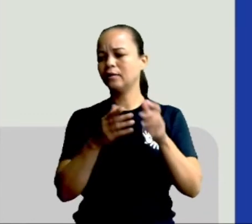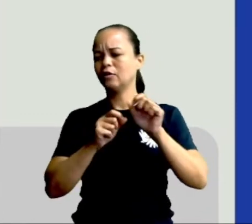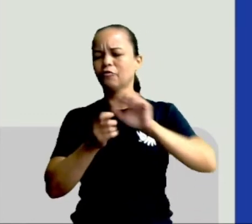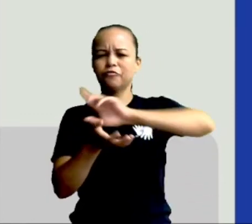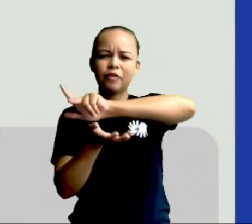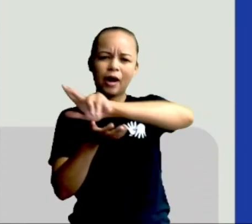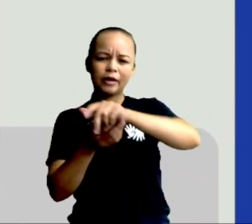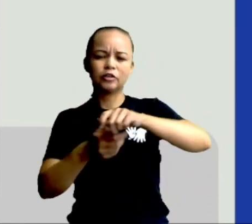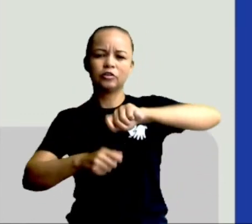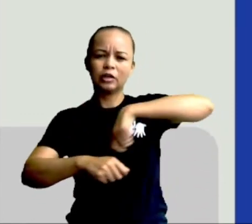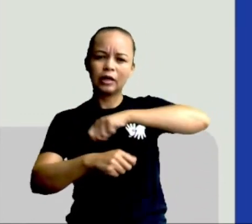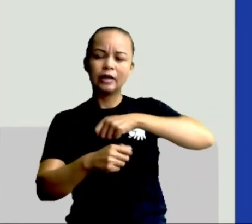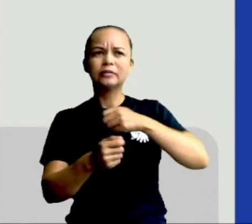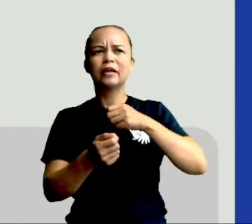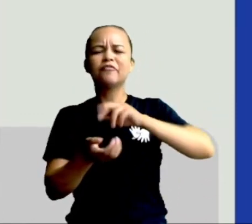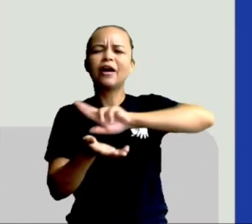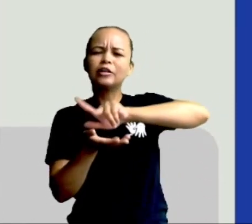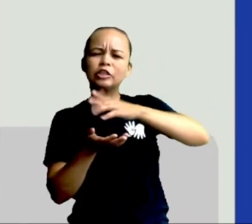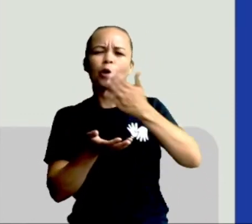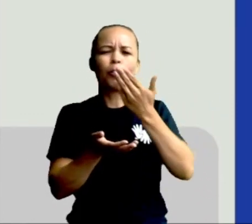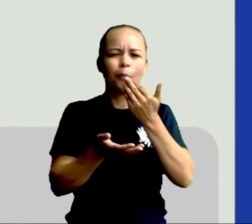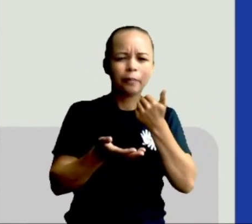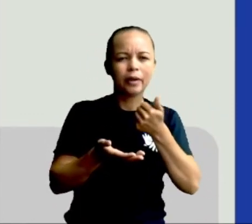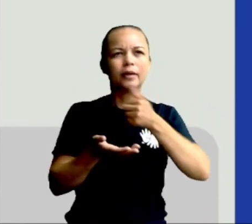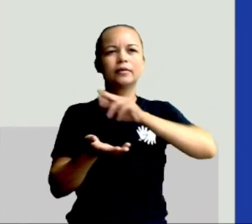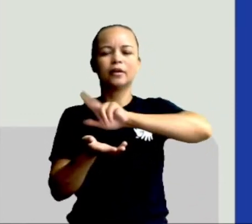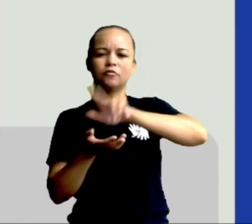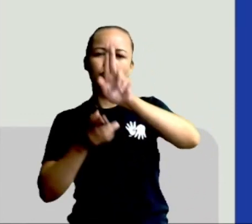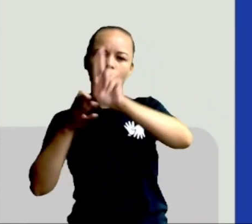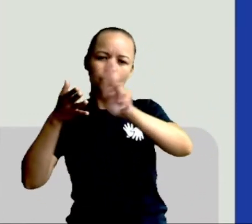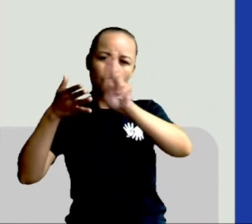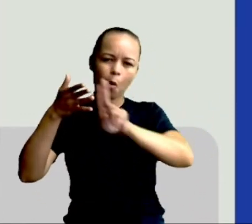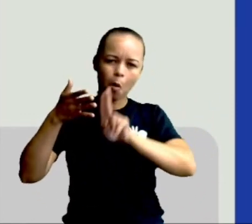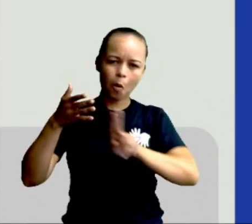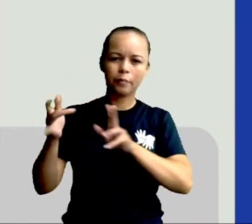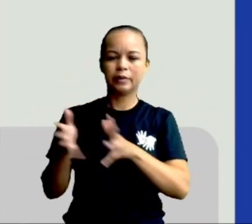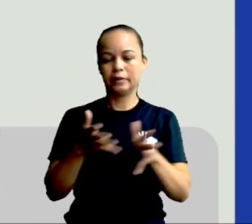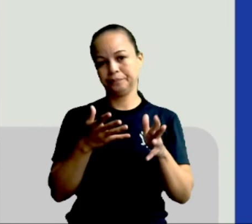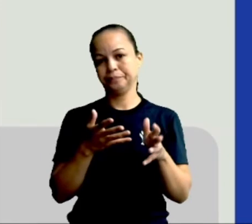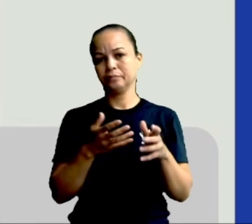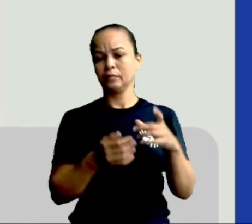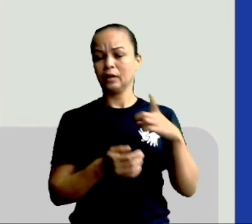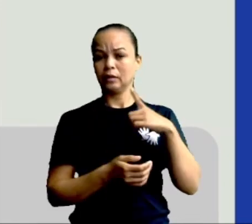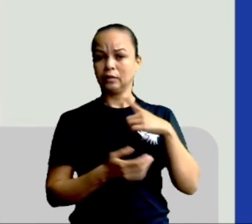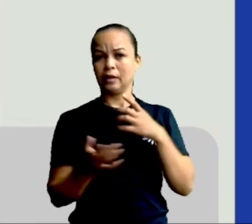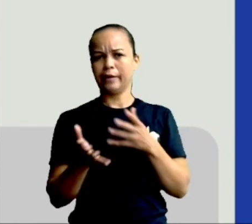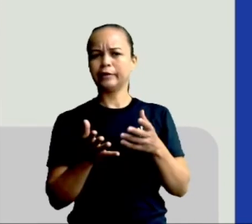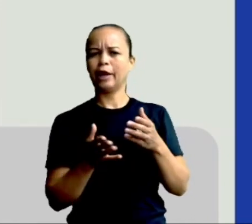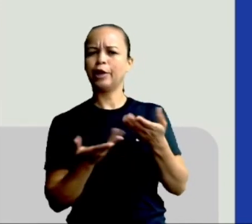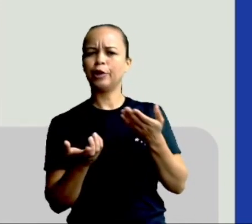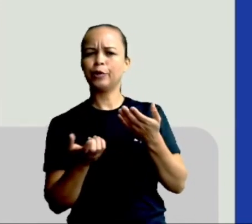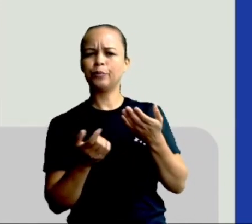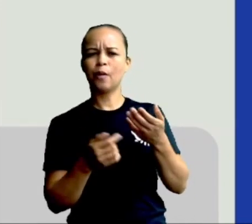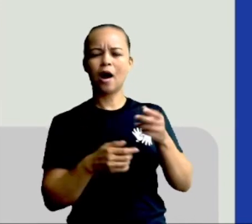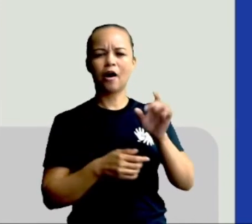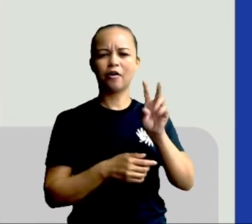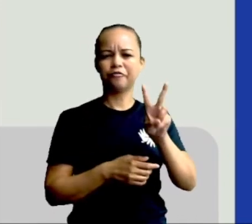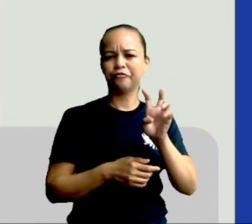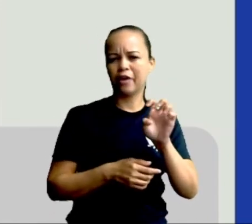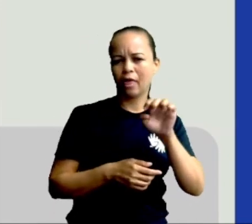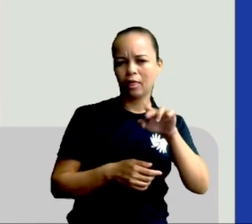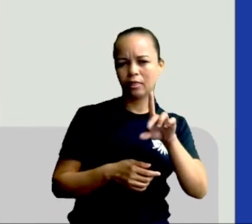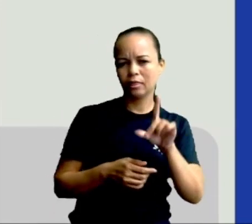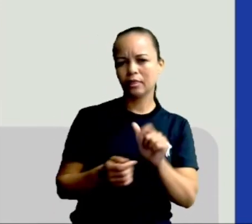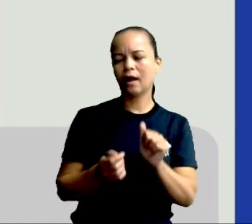vatapá, que é a comida, quitanda, né? Então, quase em toda esquina tem uma quitanda, tem uma venda, né?